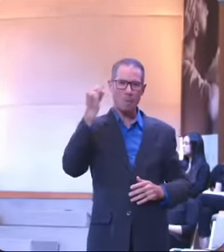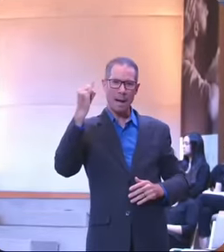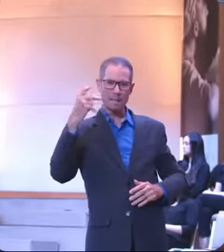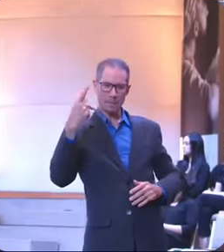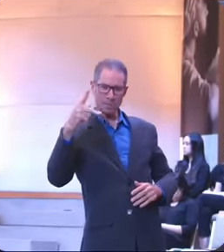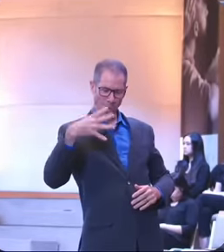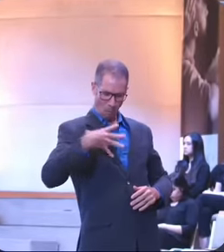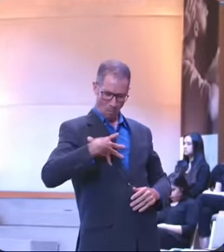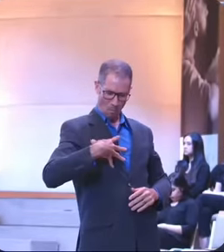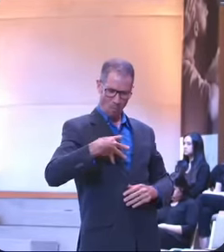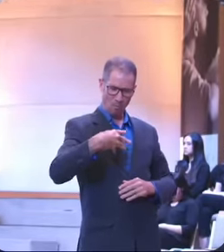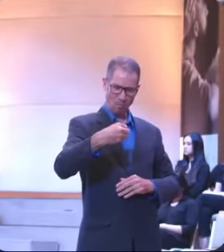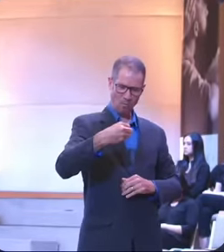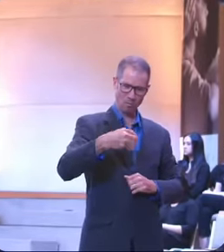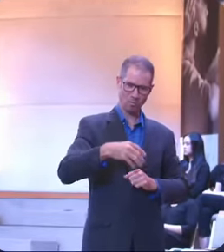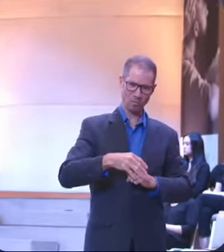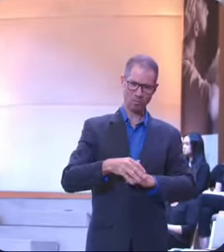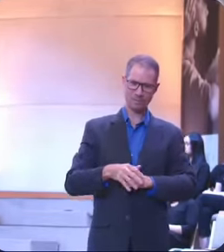filho.